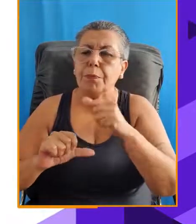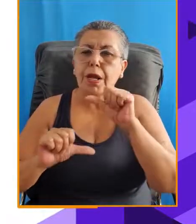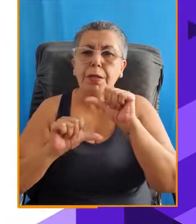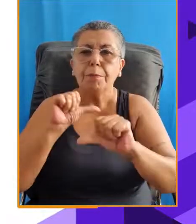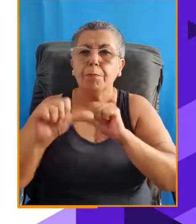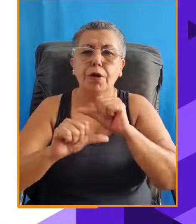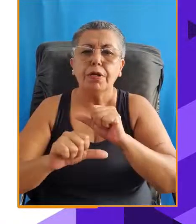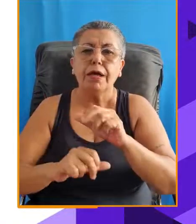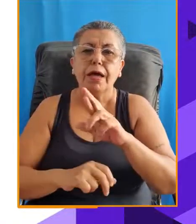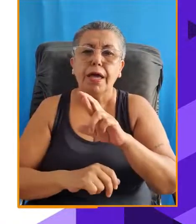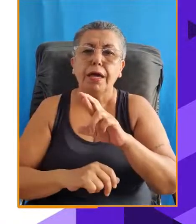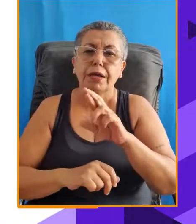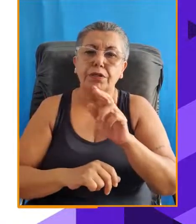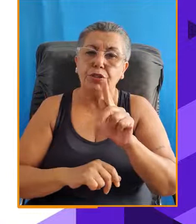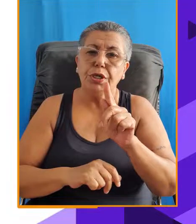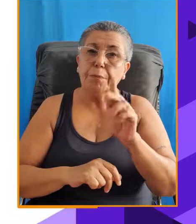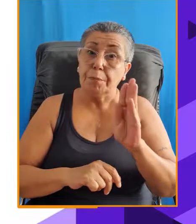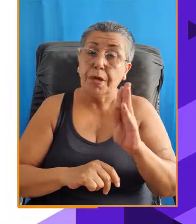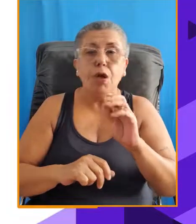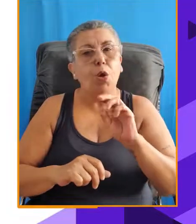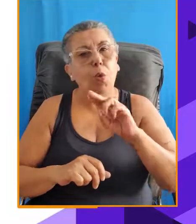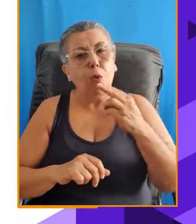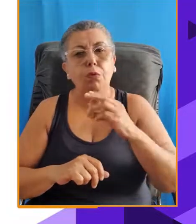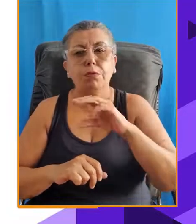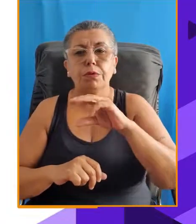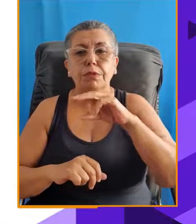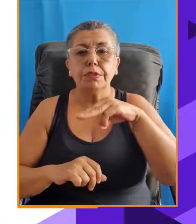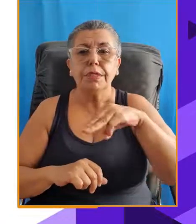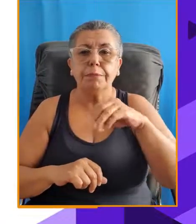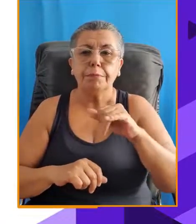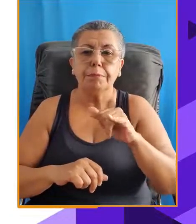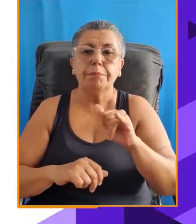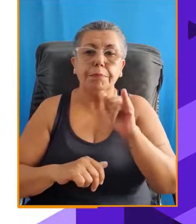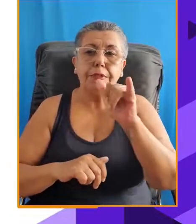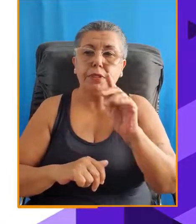entre RGB e CMYK e clicar OK.